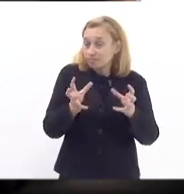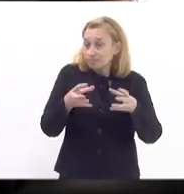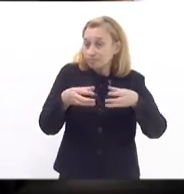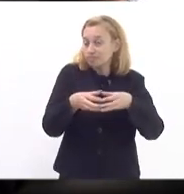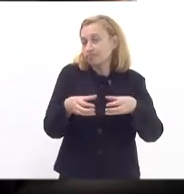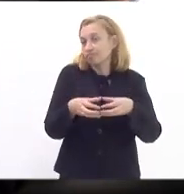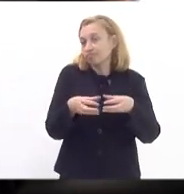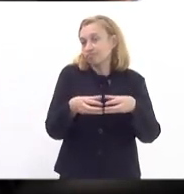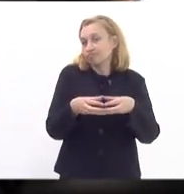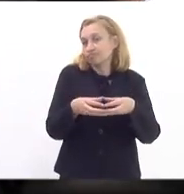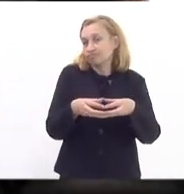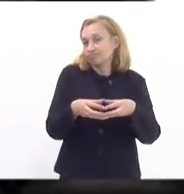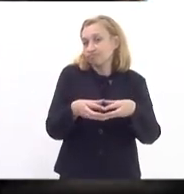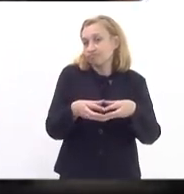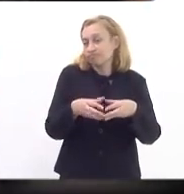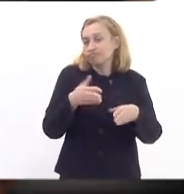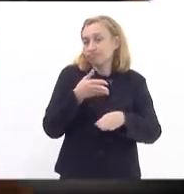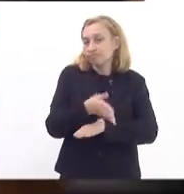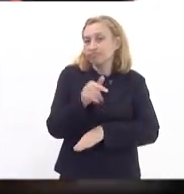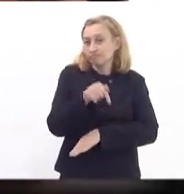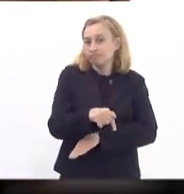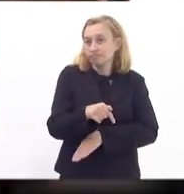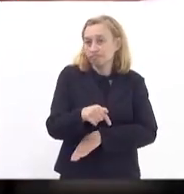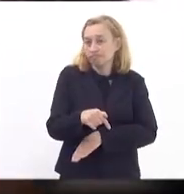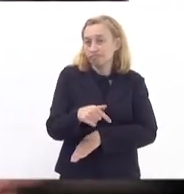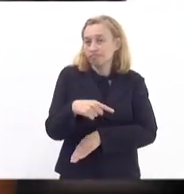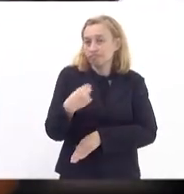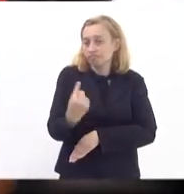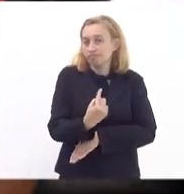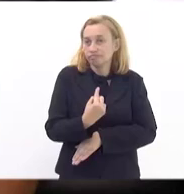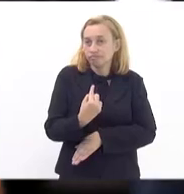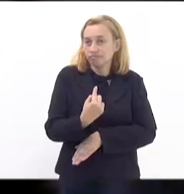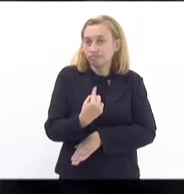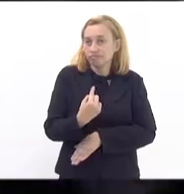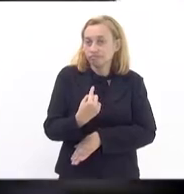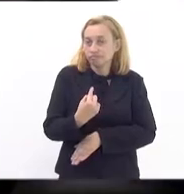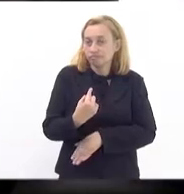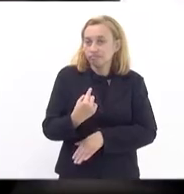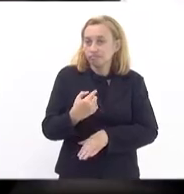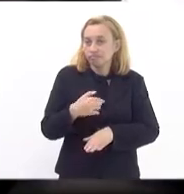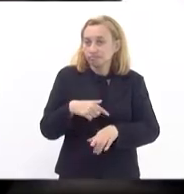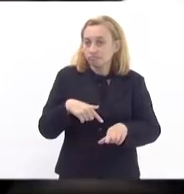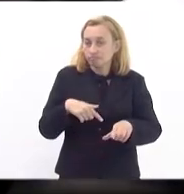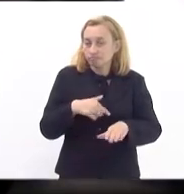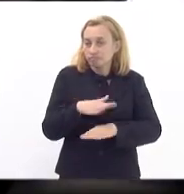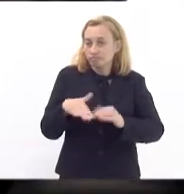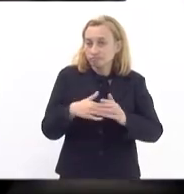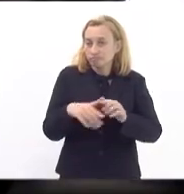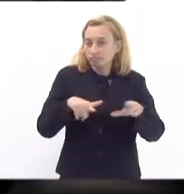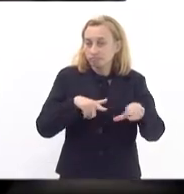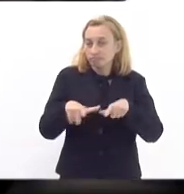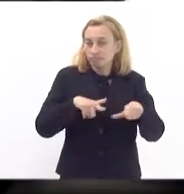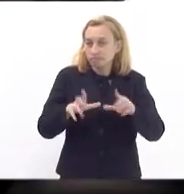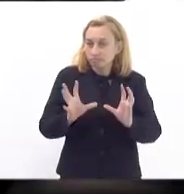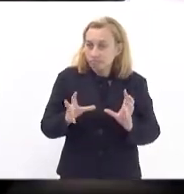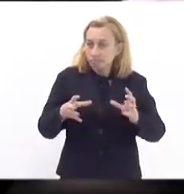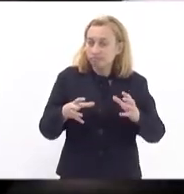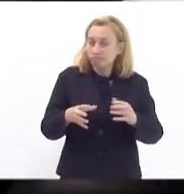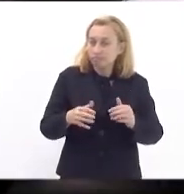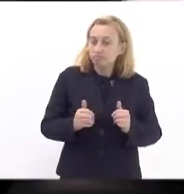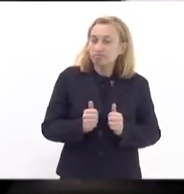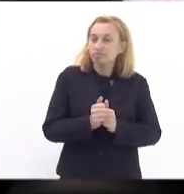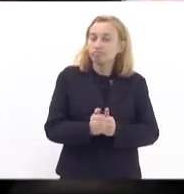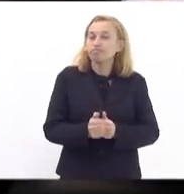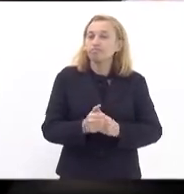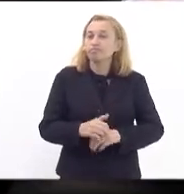conjunta para que chegue aqui ó nós estamos todo mundo o trabalhando de forma Coesa para